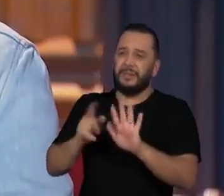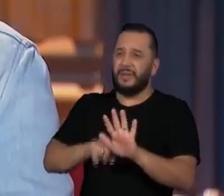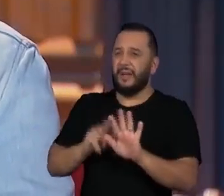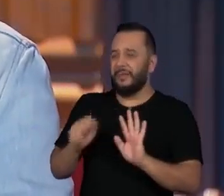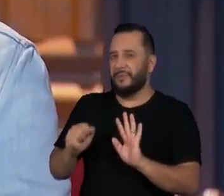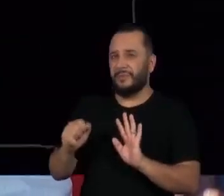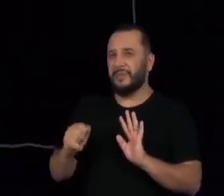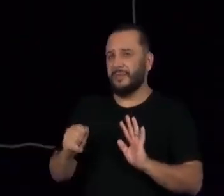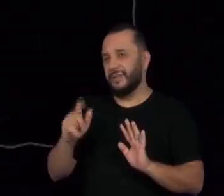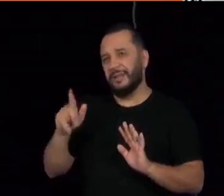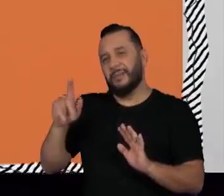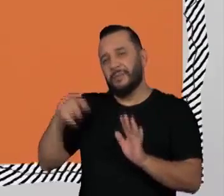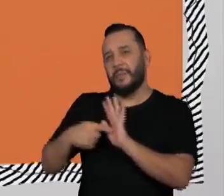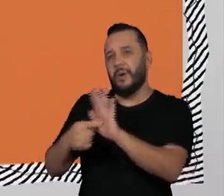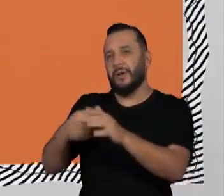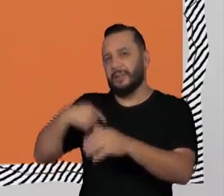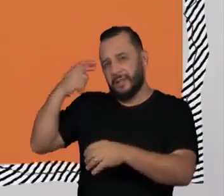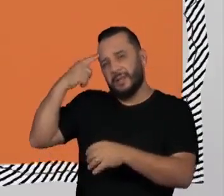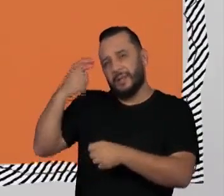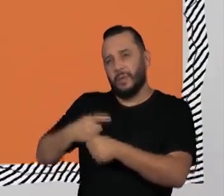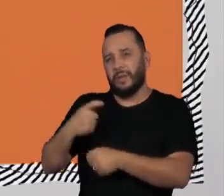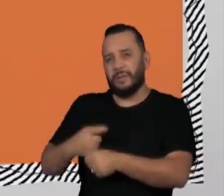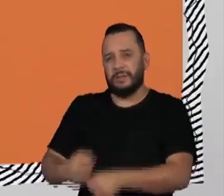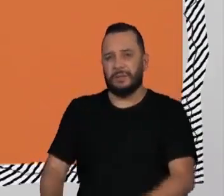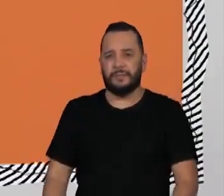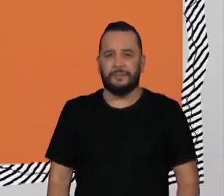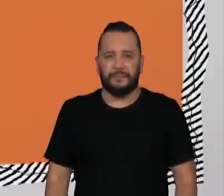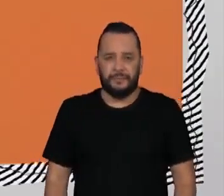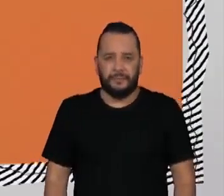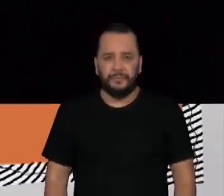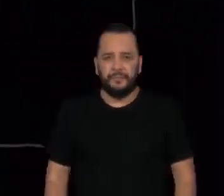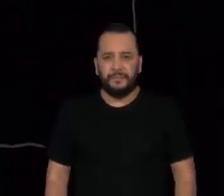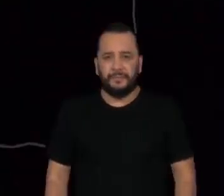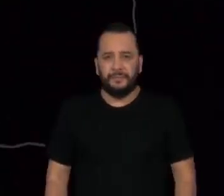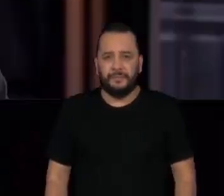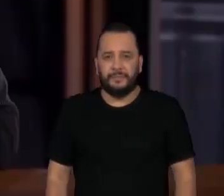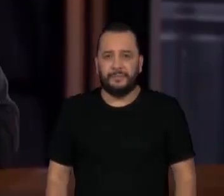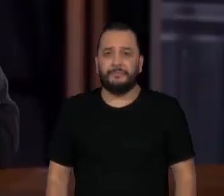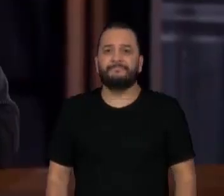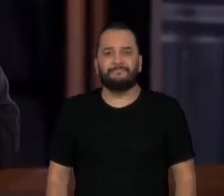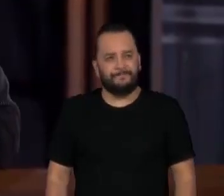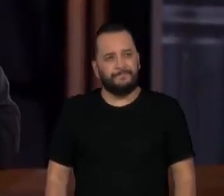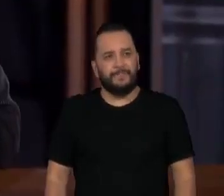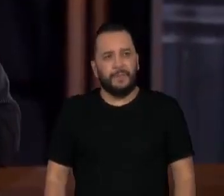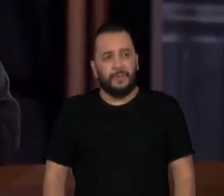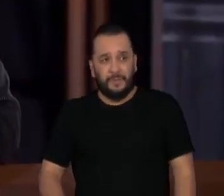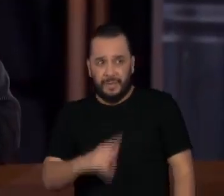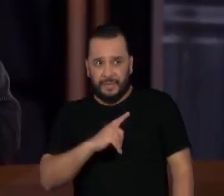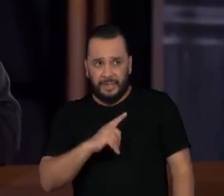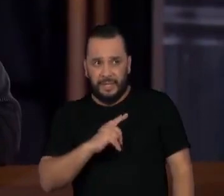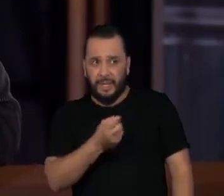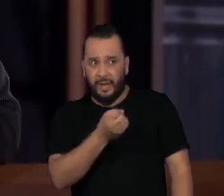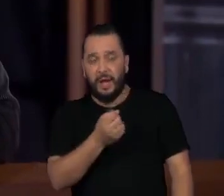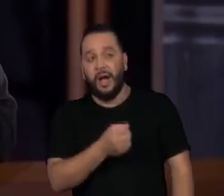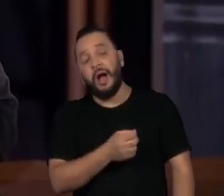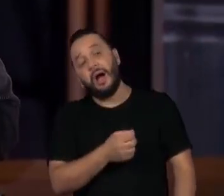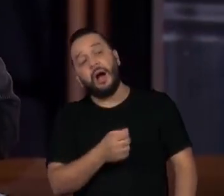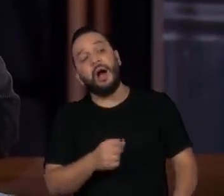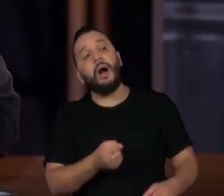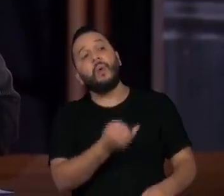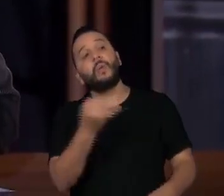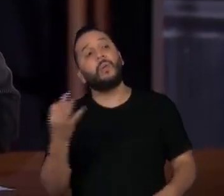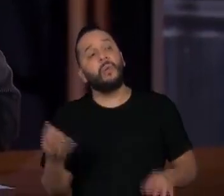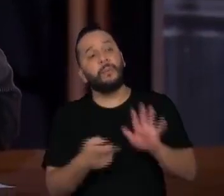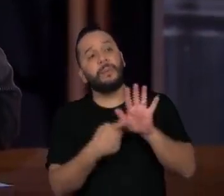faz jus a nossa ignorância se você tem alguma predileta então que